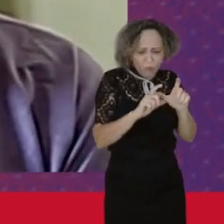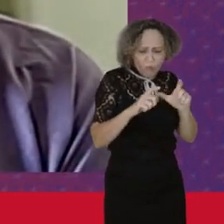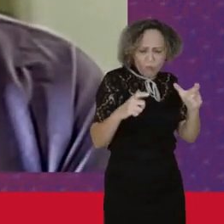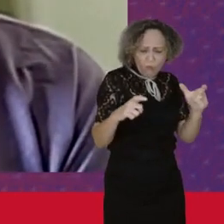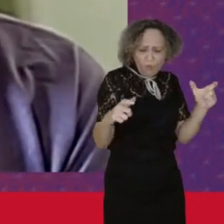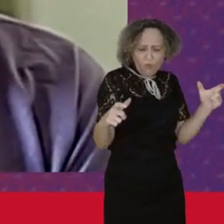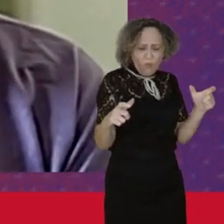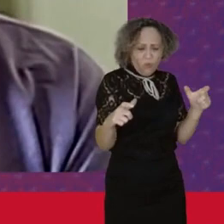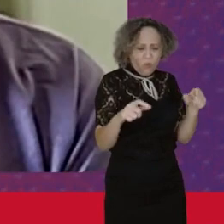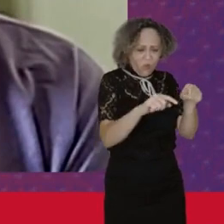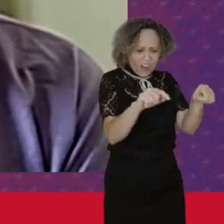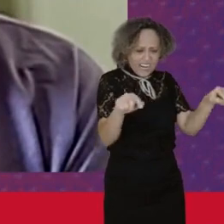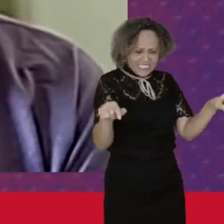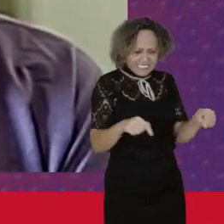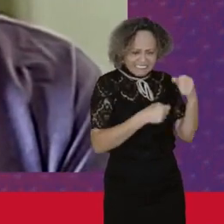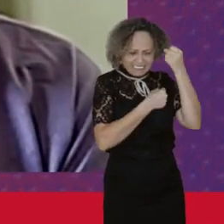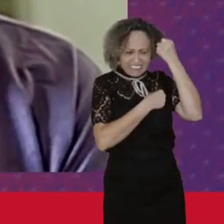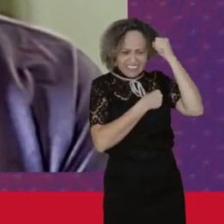terra sempre teve